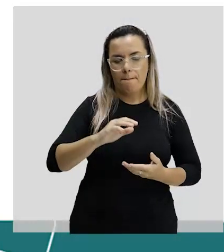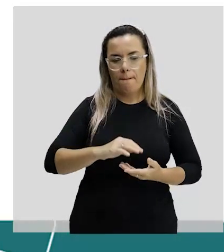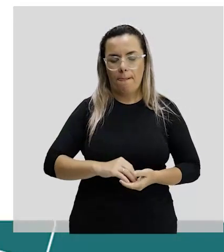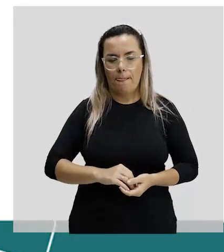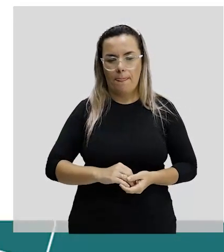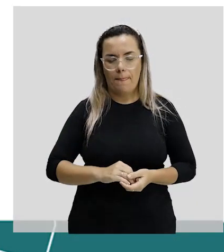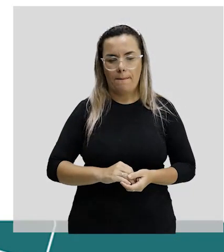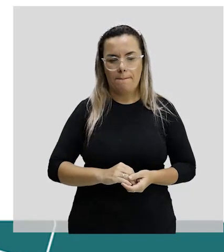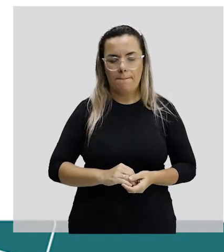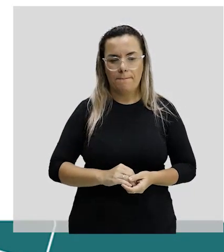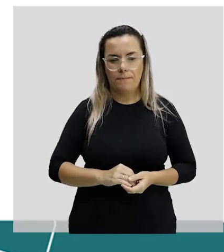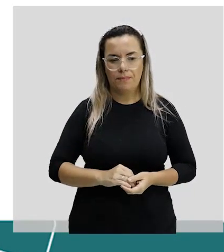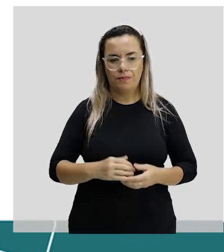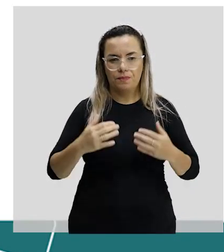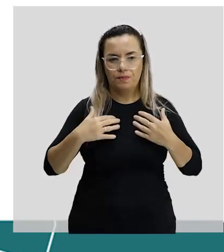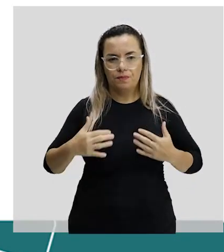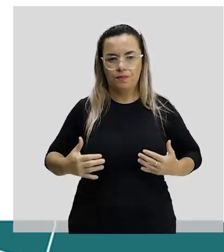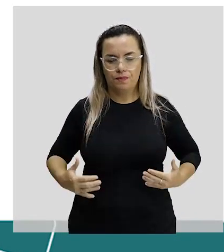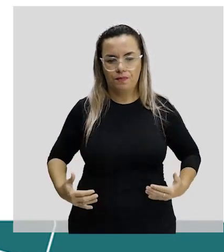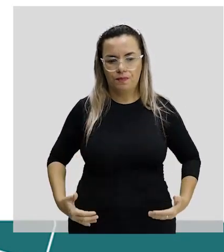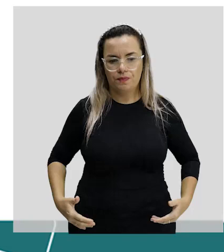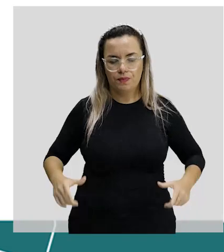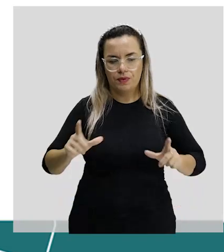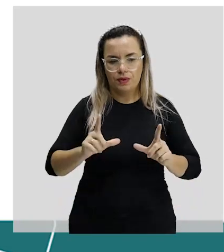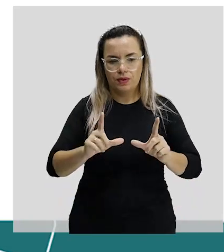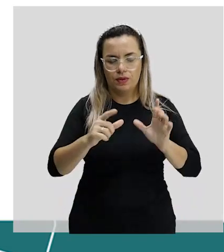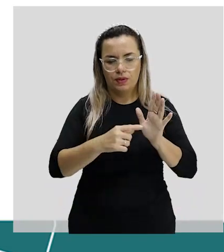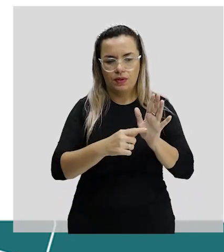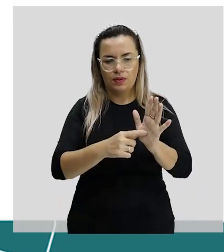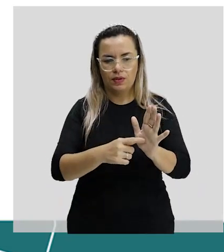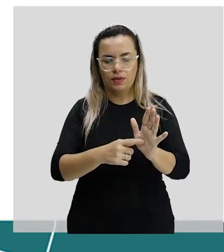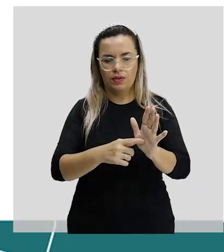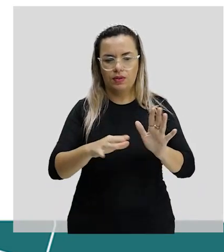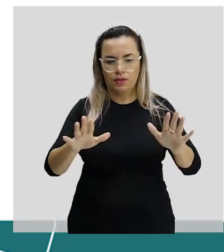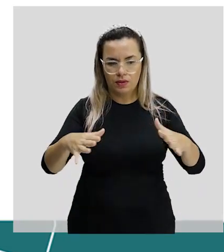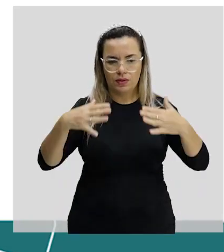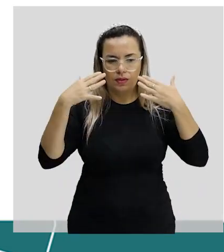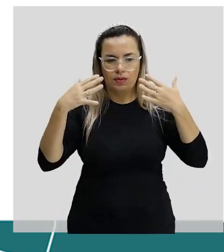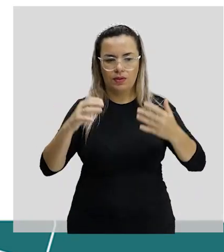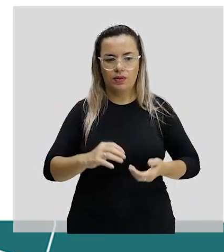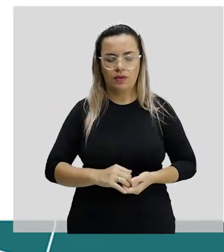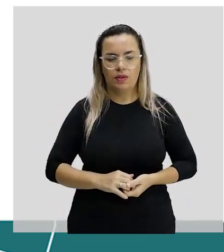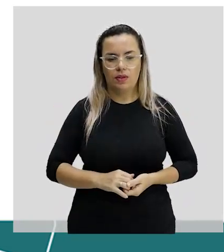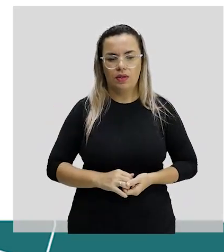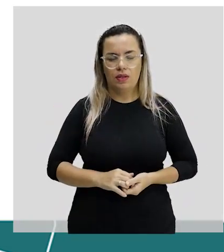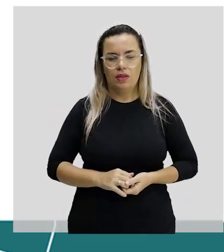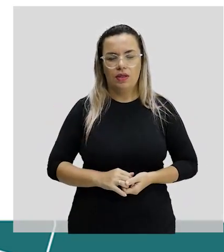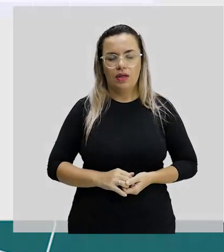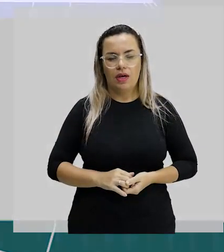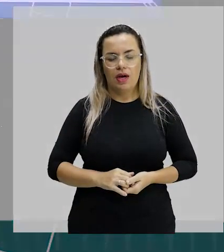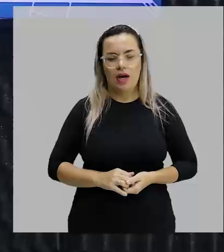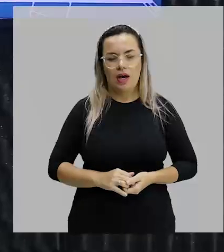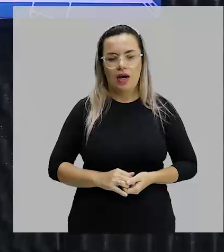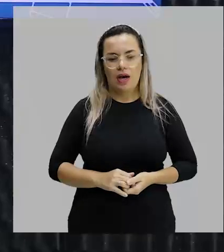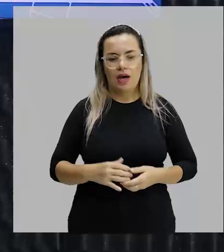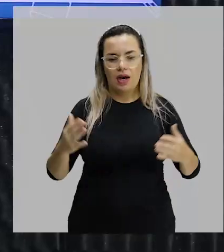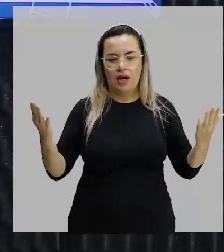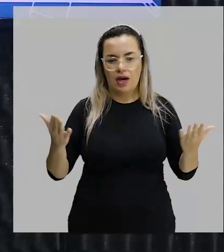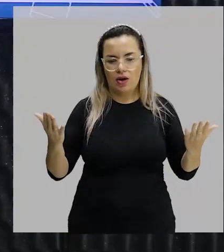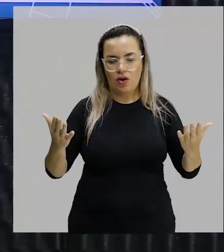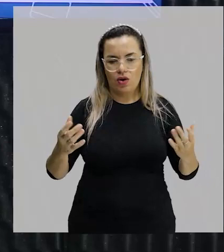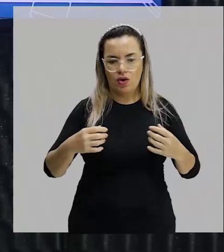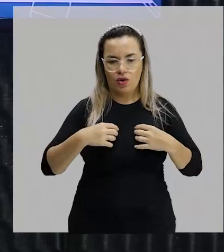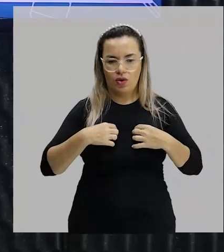O figurino, né? A gente trabalha com o cenário, quando a gente diz assim, empresta uma fantasia tua, a gente sinceramente, né, se incha como se fosse